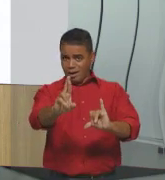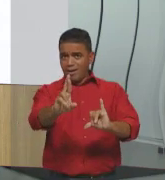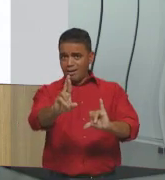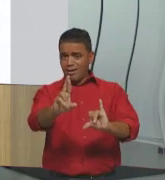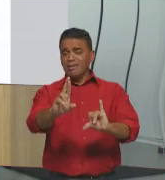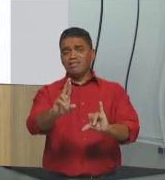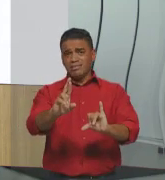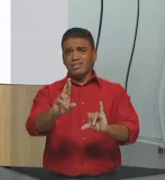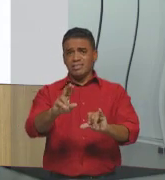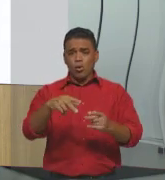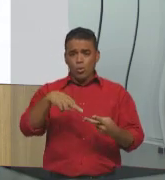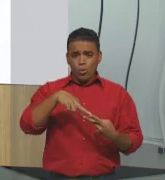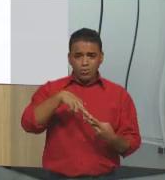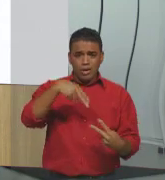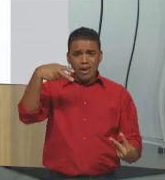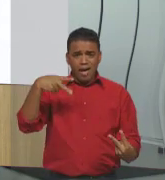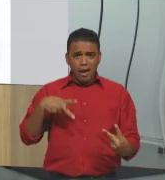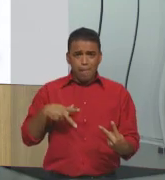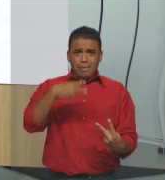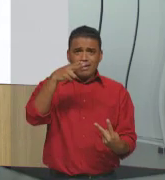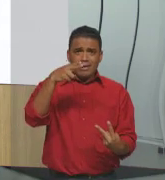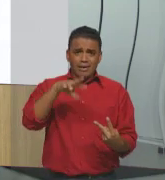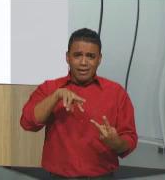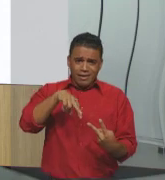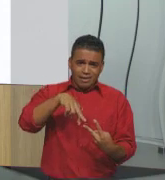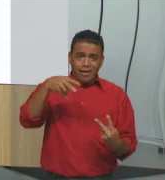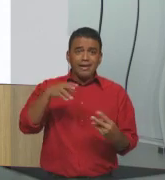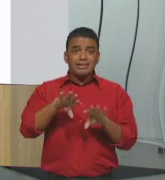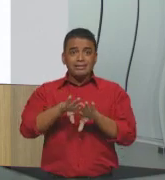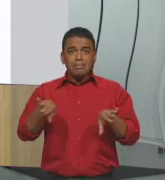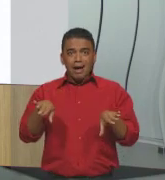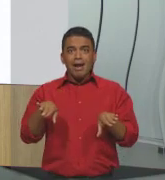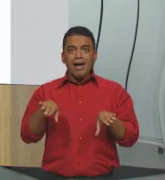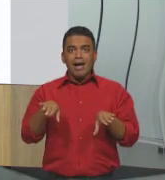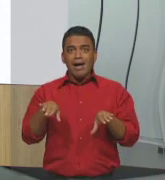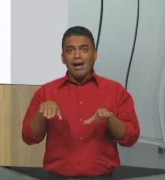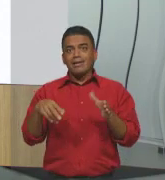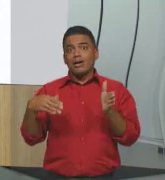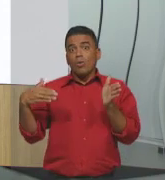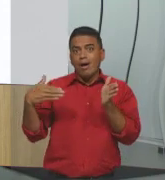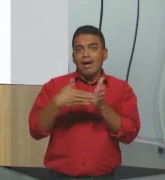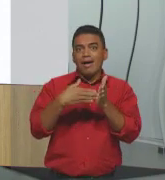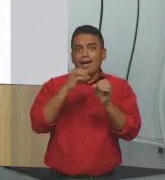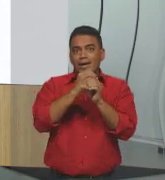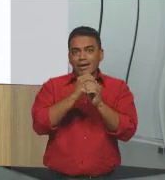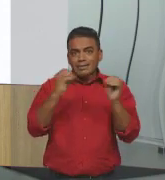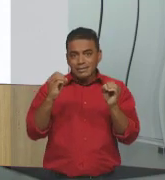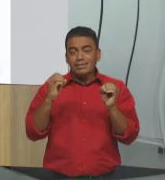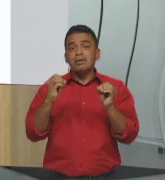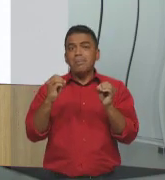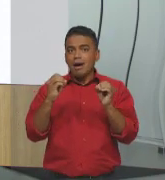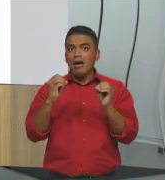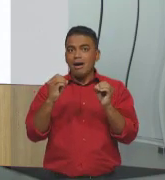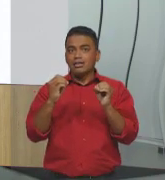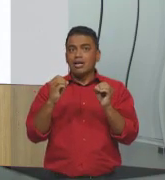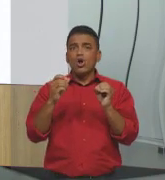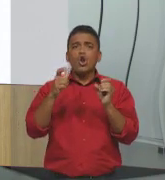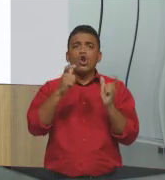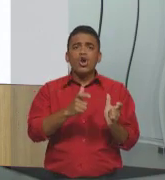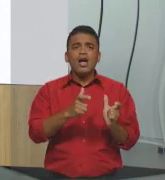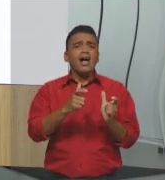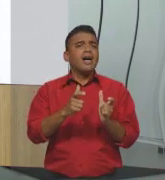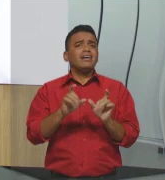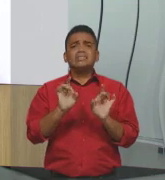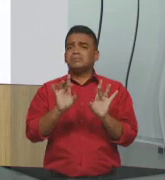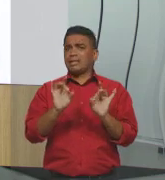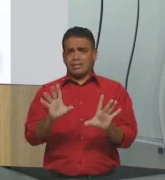vários fragmentos de DNA lá. Quando eu jogo, então, a enzima de restrição, ela não vai cortar fragmentos desse DNA em locais específicos?